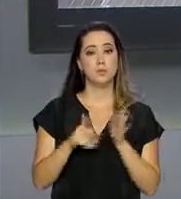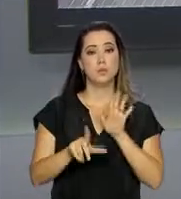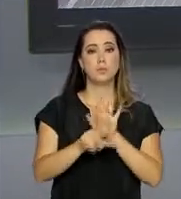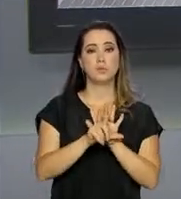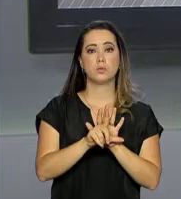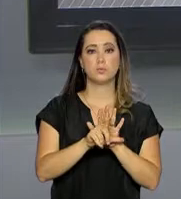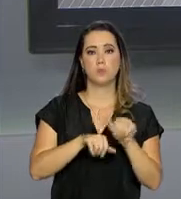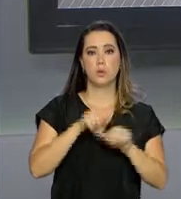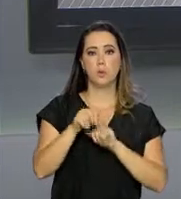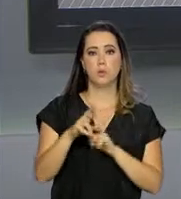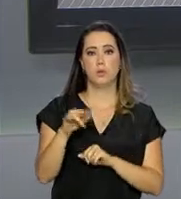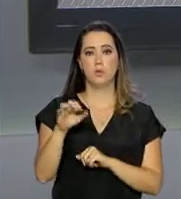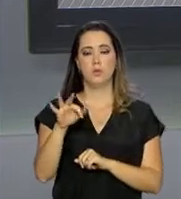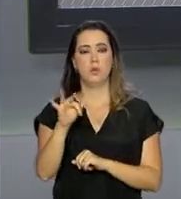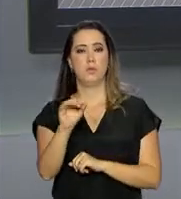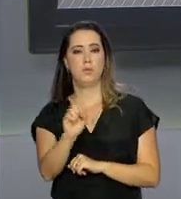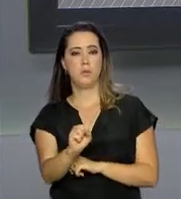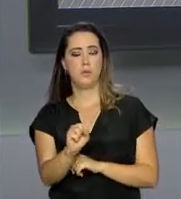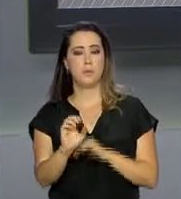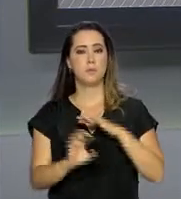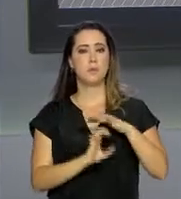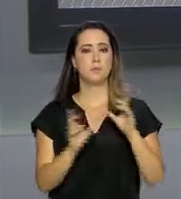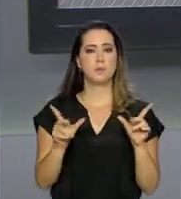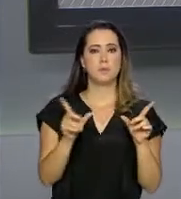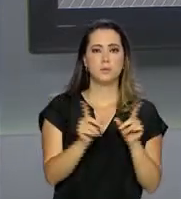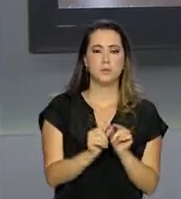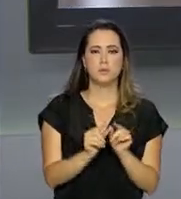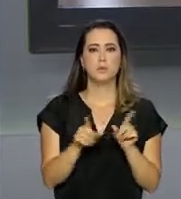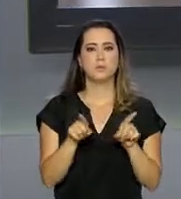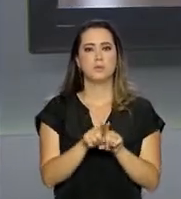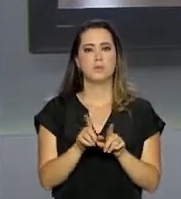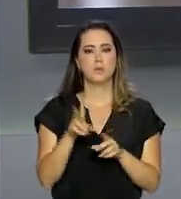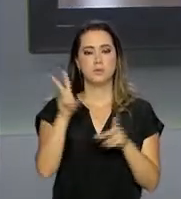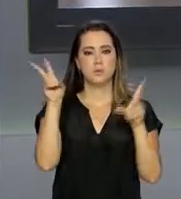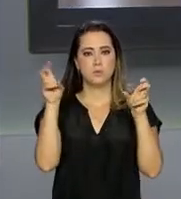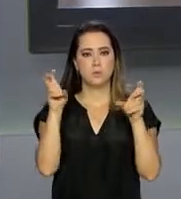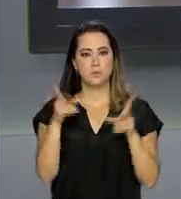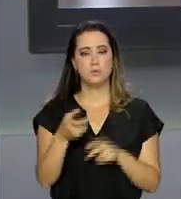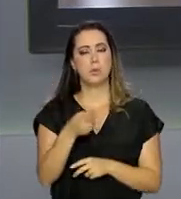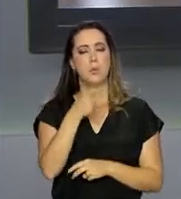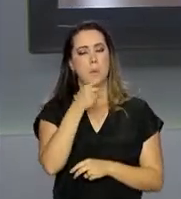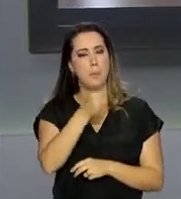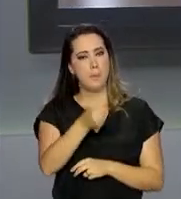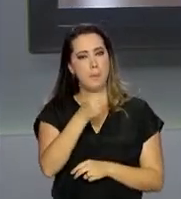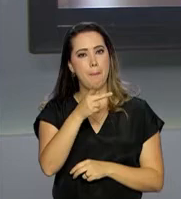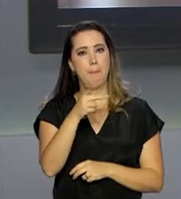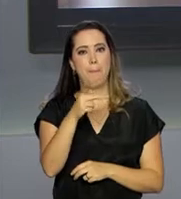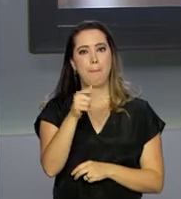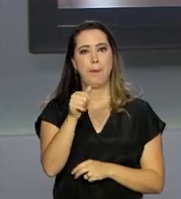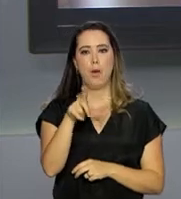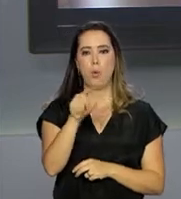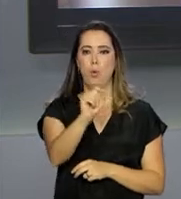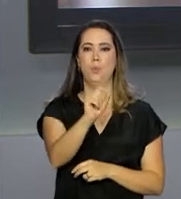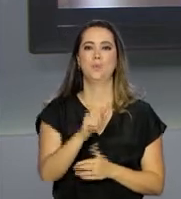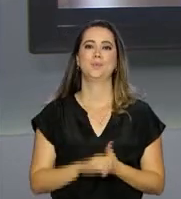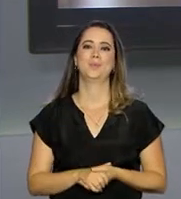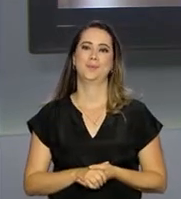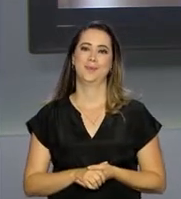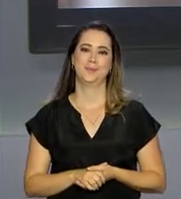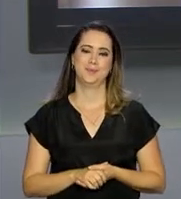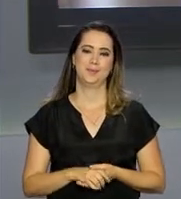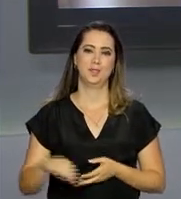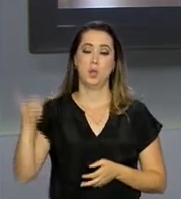institui o refis para micro e pequenas empresas quem explica é um assunto pra gente é o repórter paulo la sálvia paulo